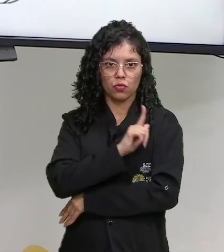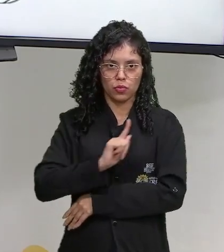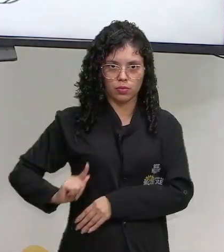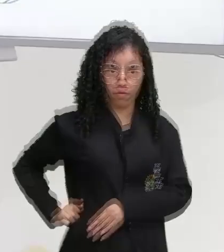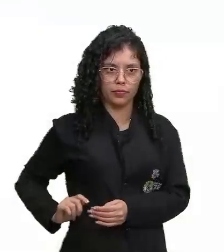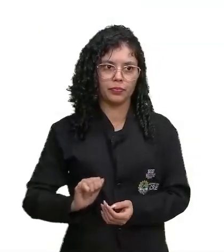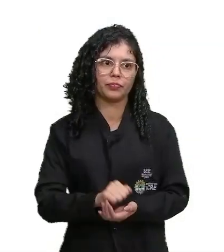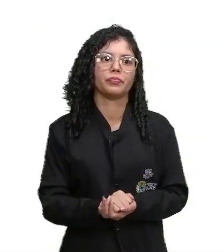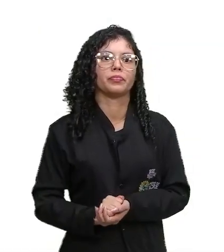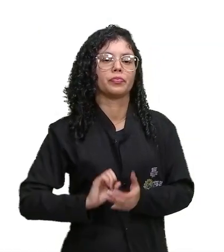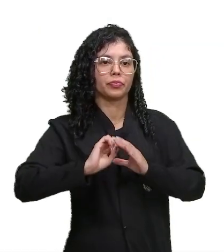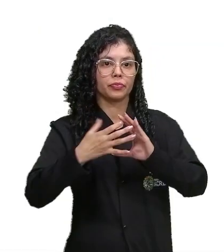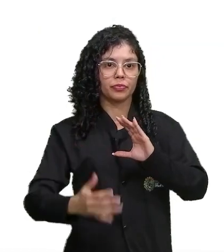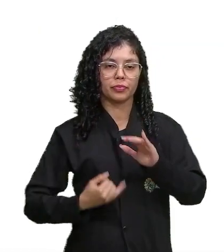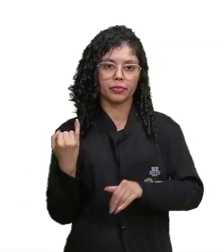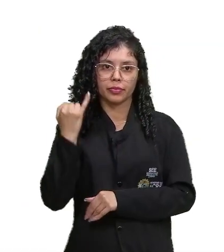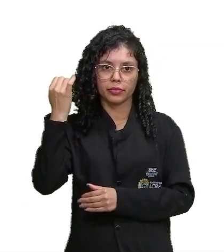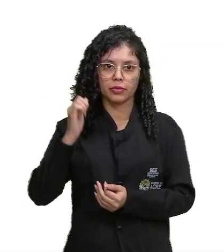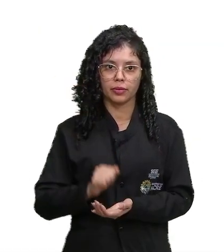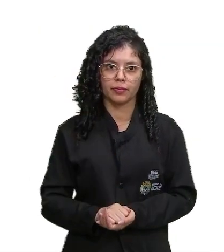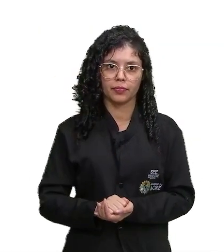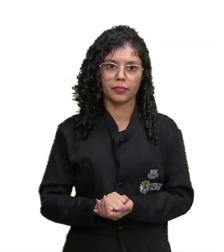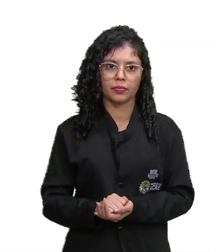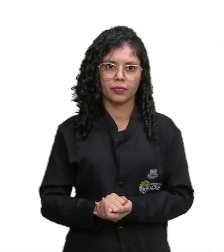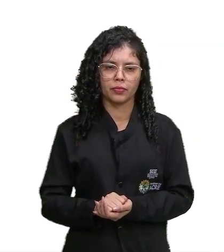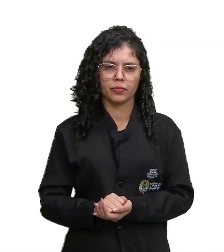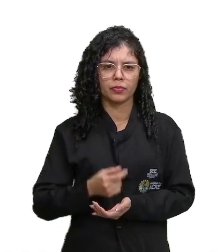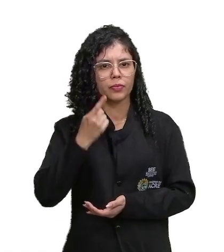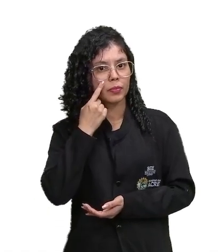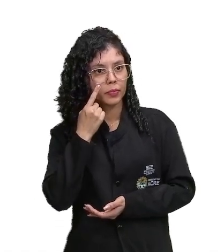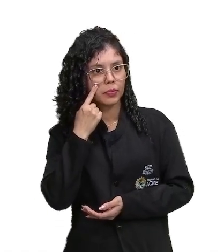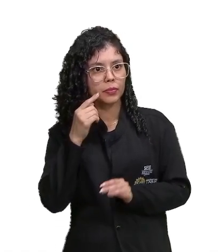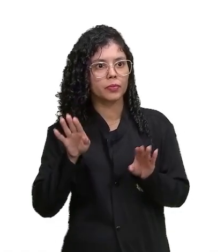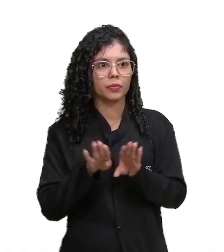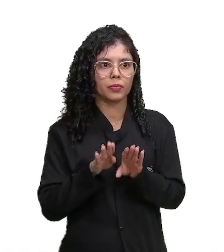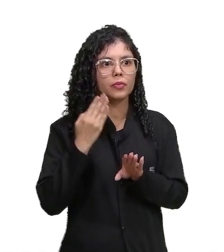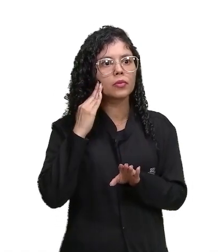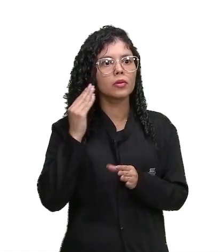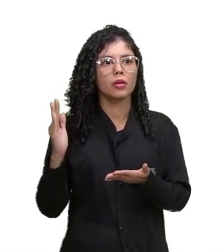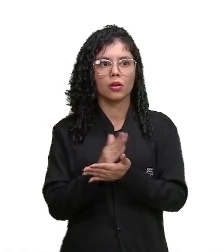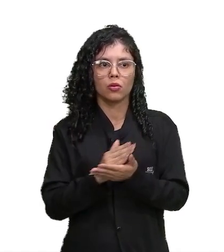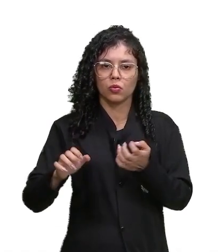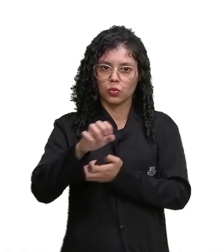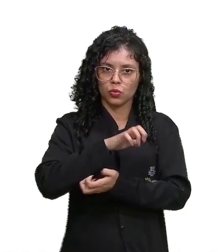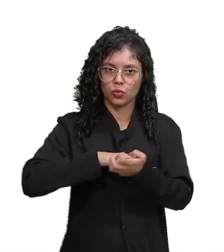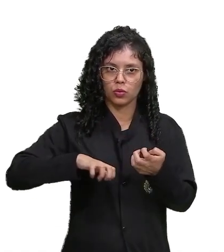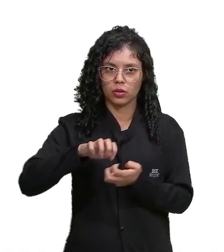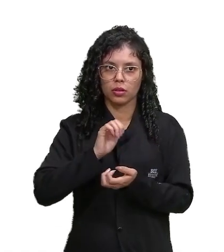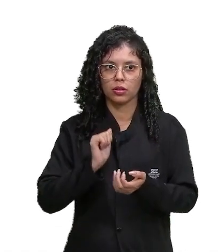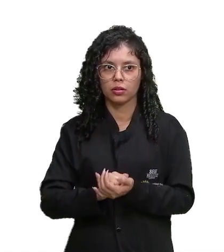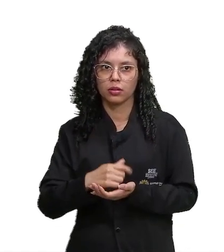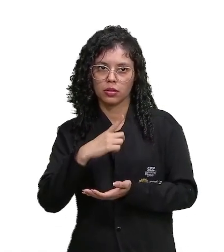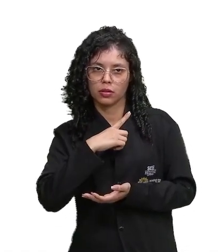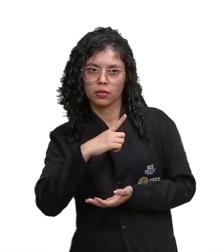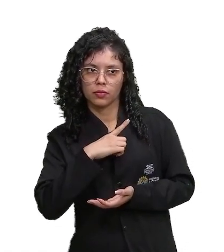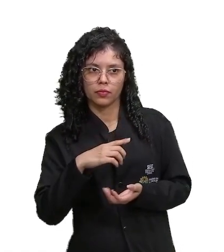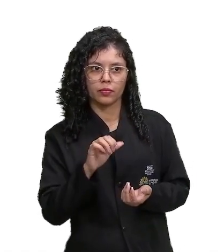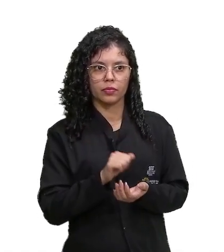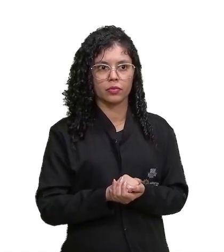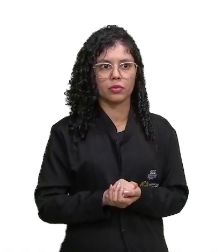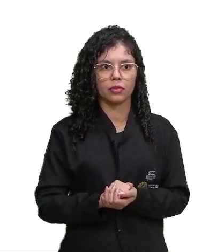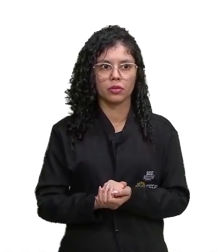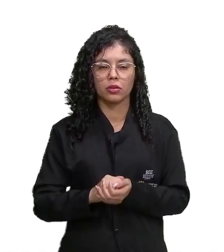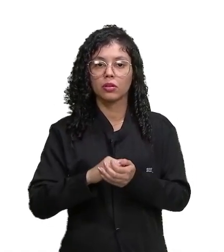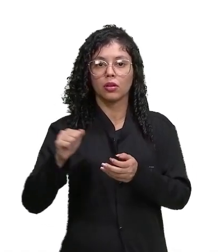Então, essas são as principais características. Aí a gente vai entender um pouquinho sobre algumas revoltas. A gente tem aqui a primeira delas, que é uma